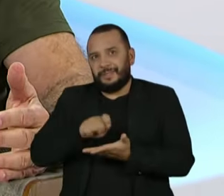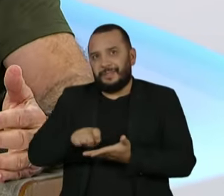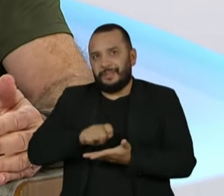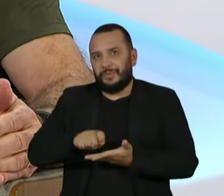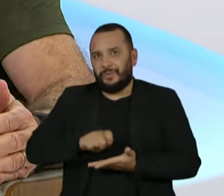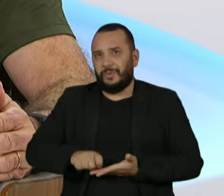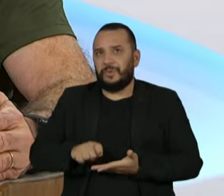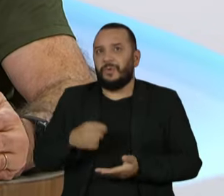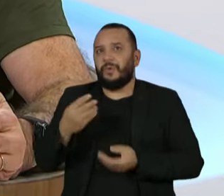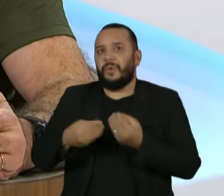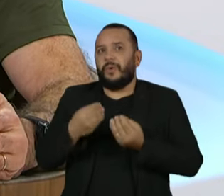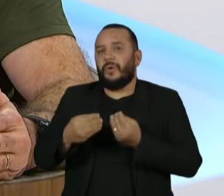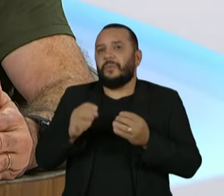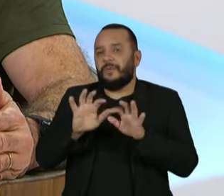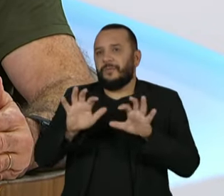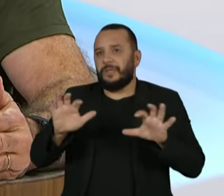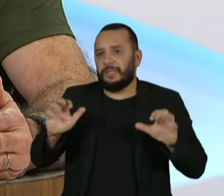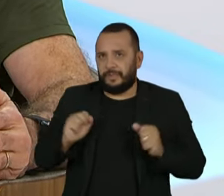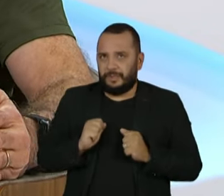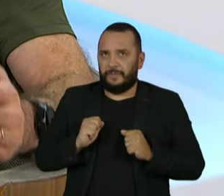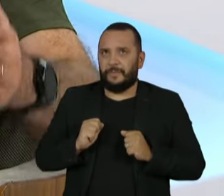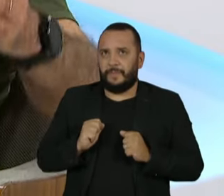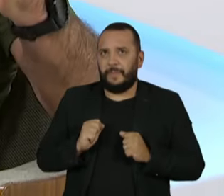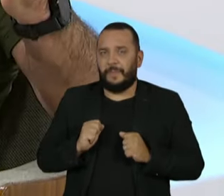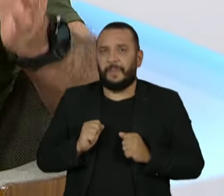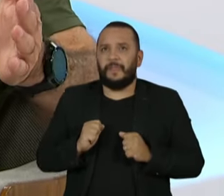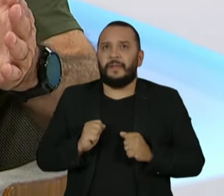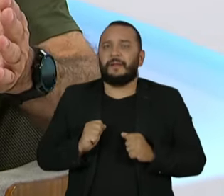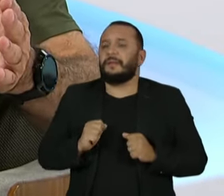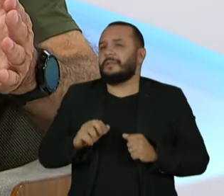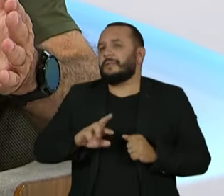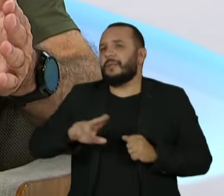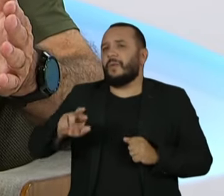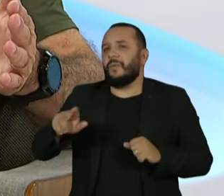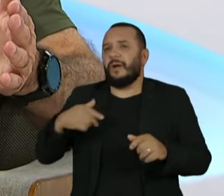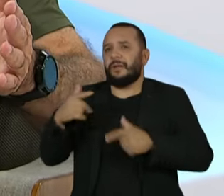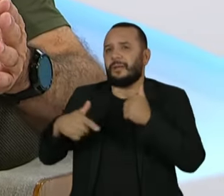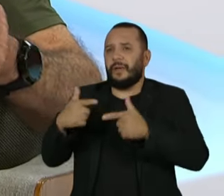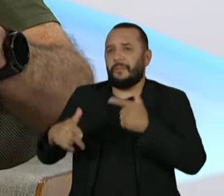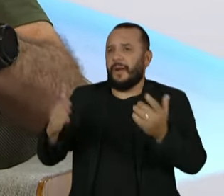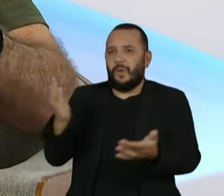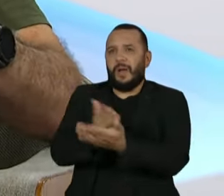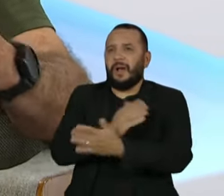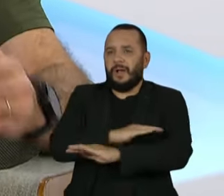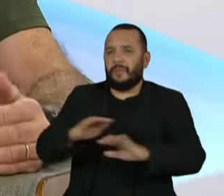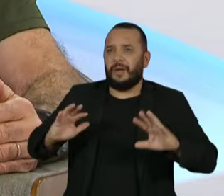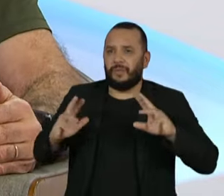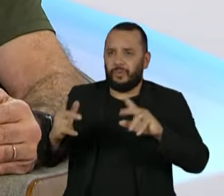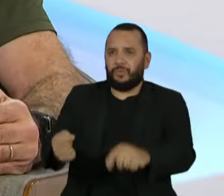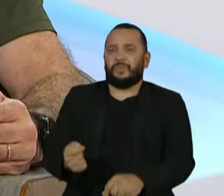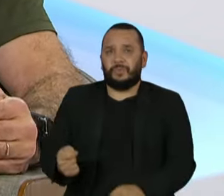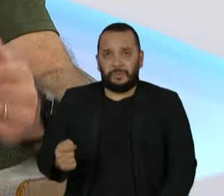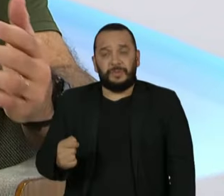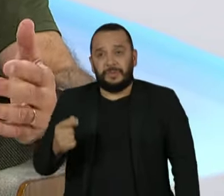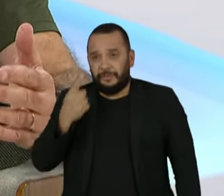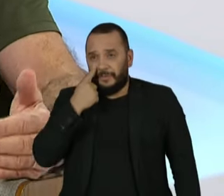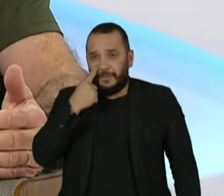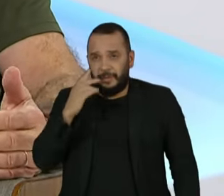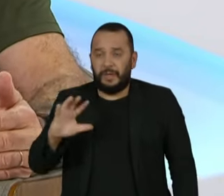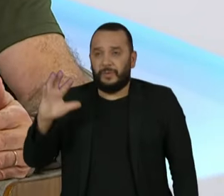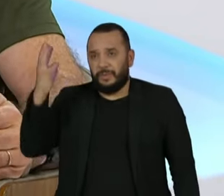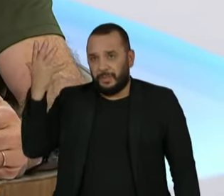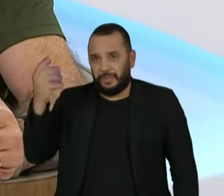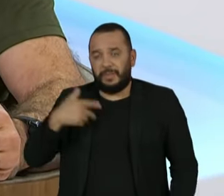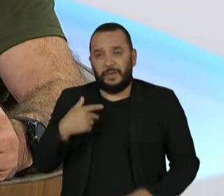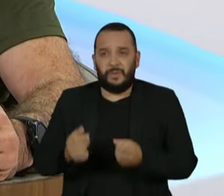ela afeta da seguinte forma talvez não é extinguindo uma profissão inteira Mas tem uma coisa que a gente tá vendo acontecer e eu tô